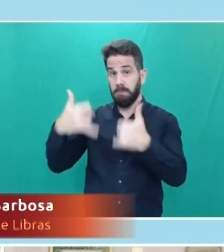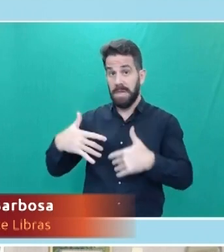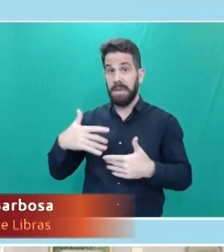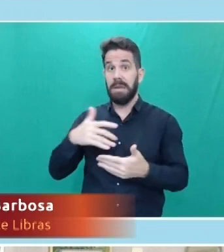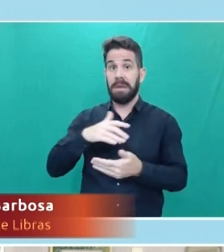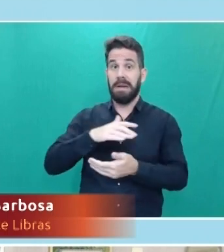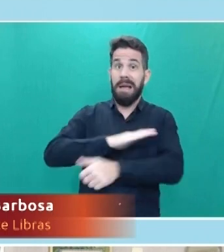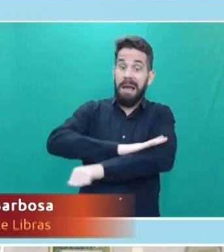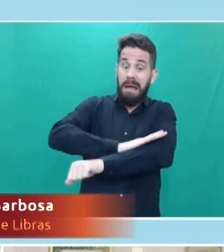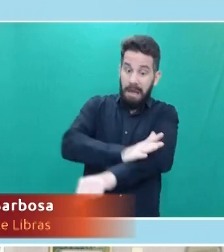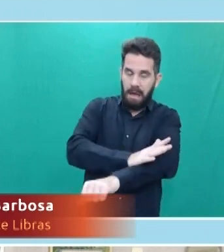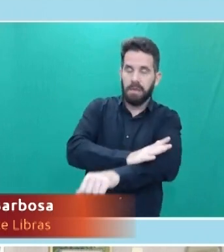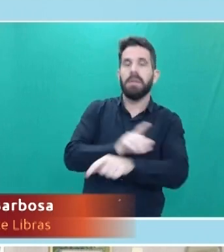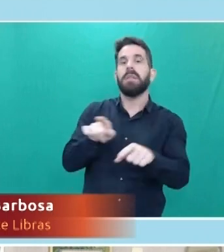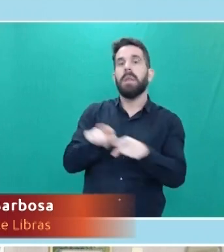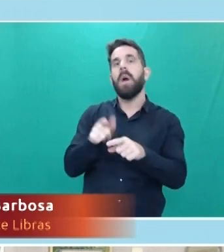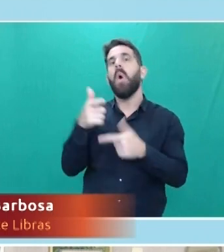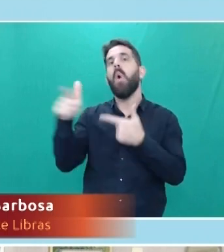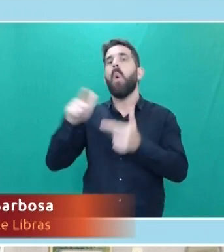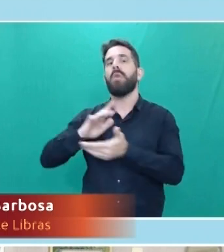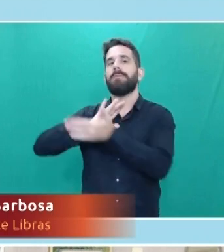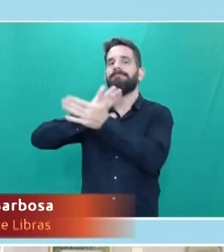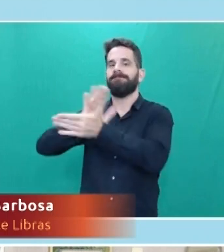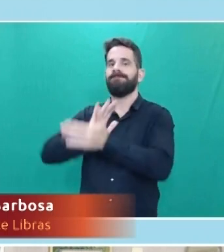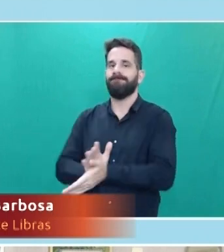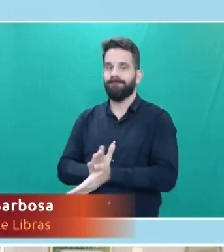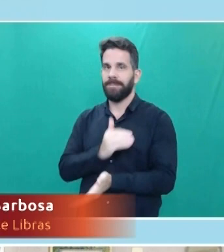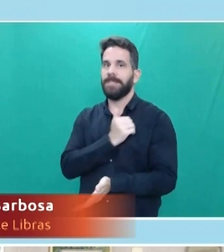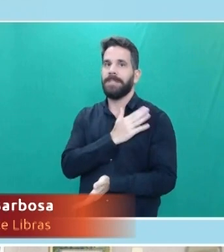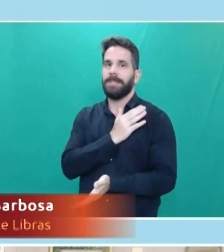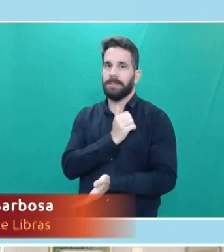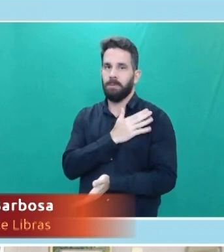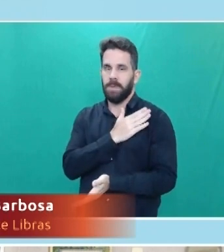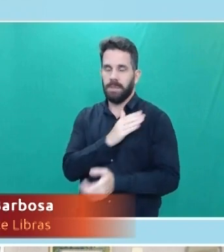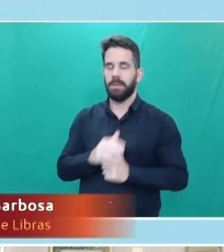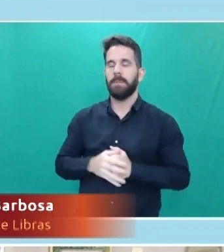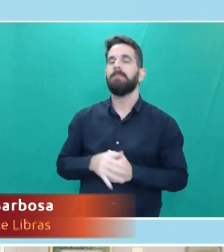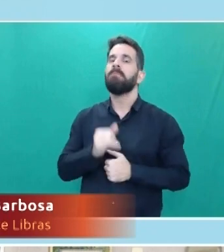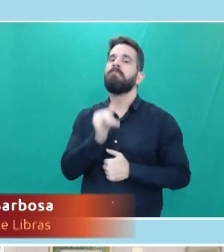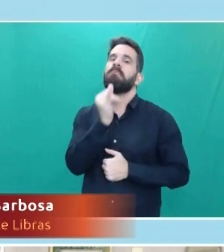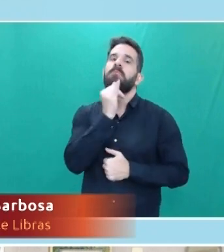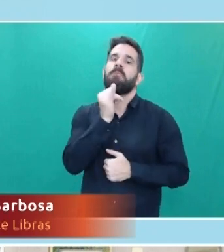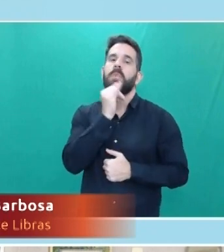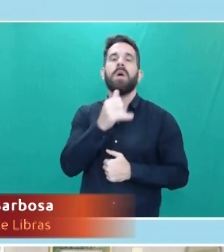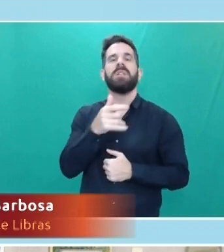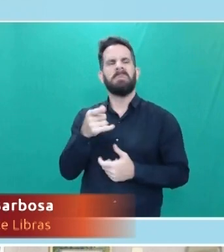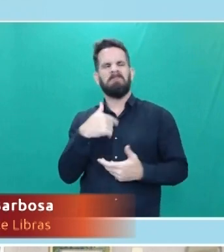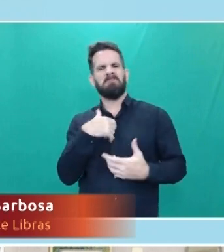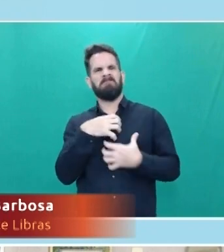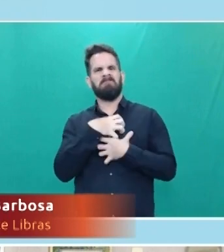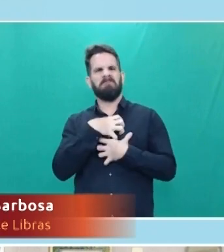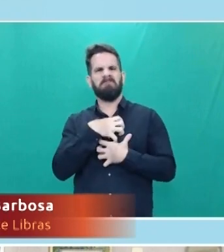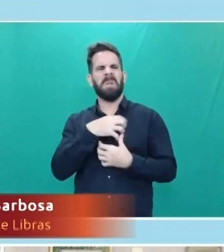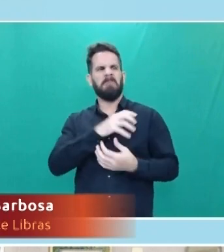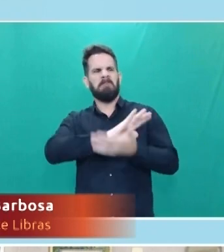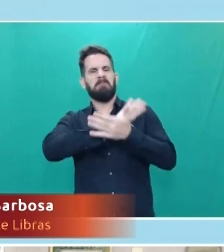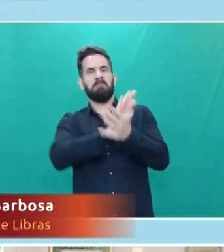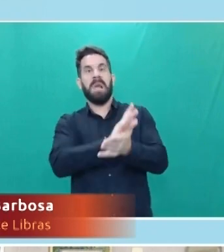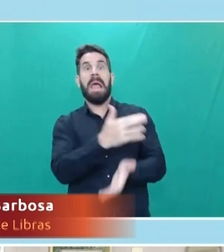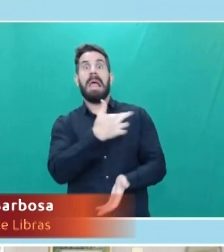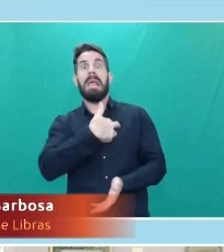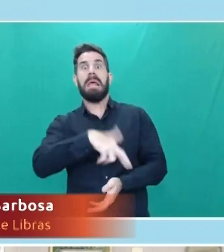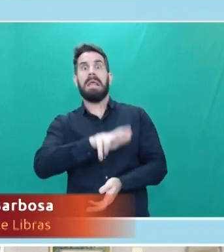de outras formas de discriminação, como, por exemplo, o preconceito religioso, né? A discriminação em razão